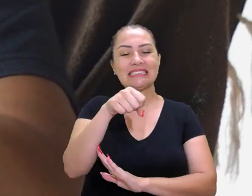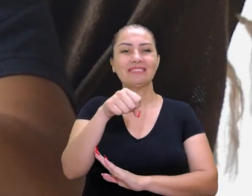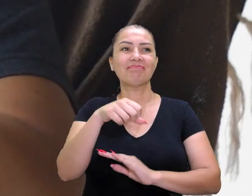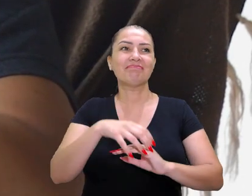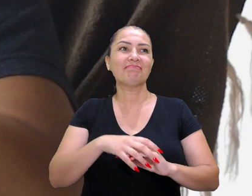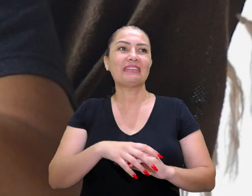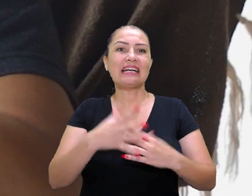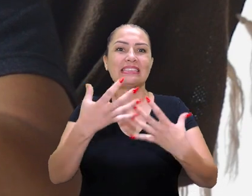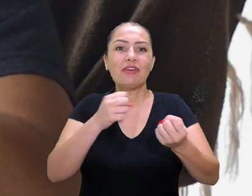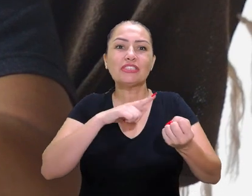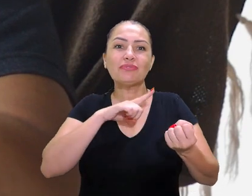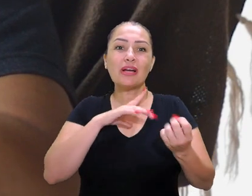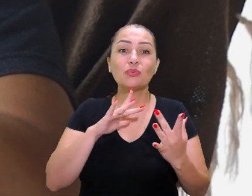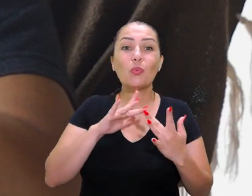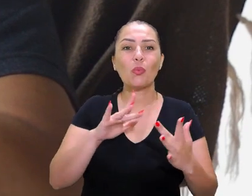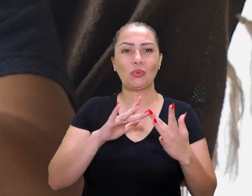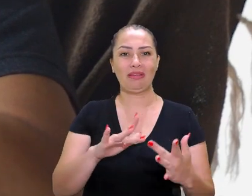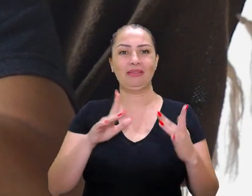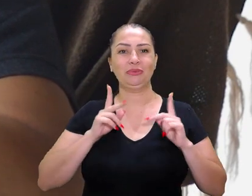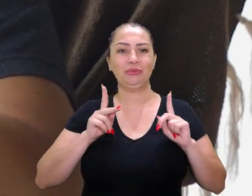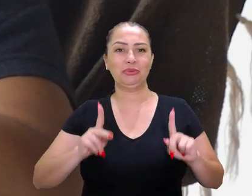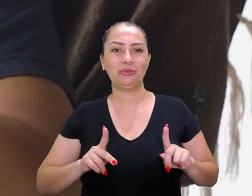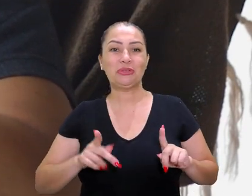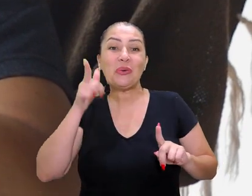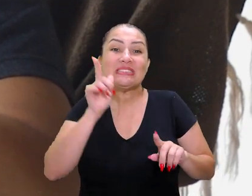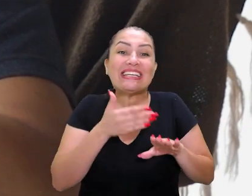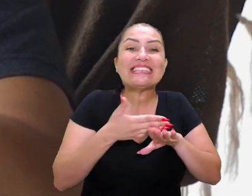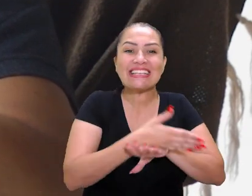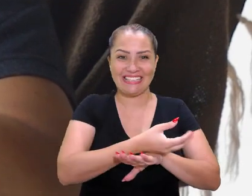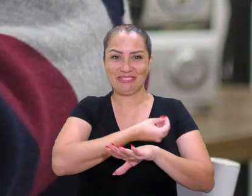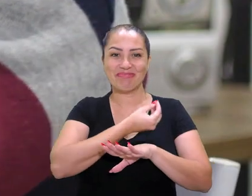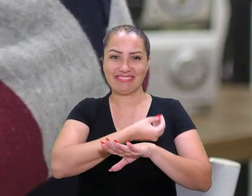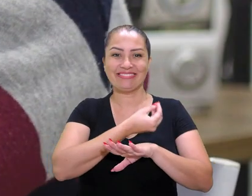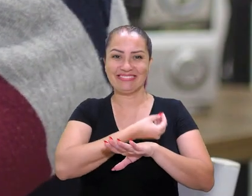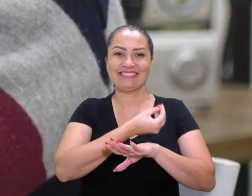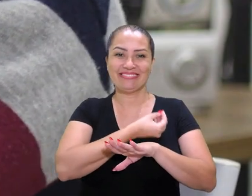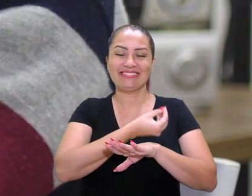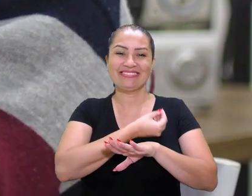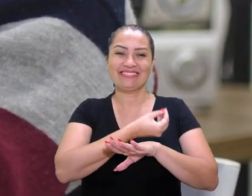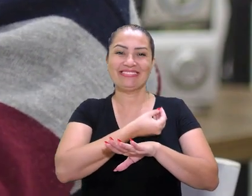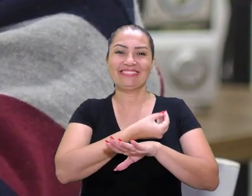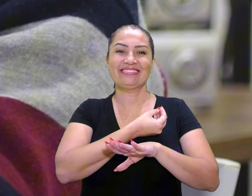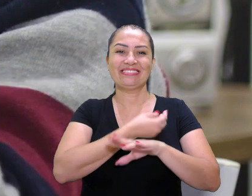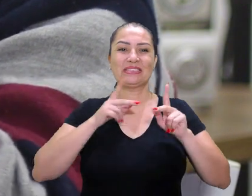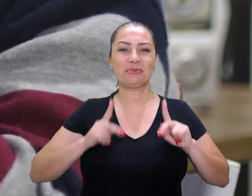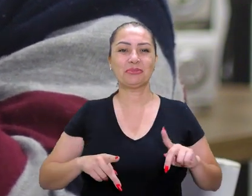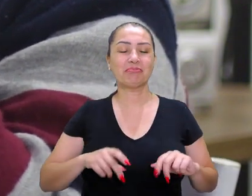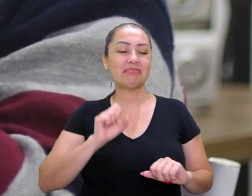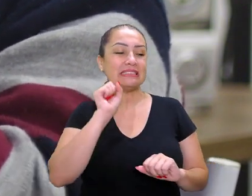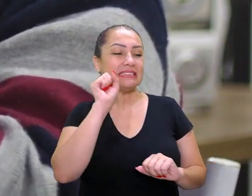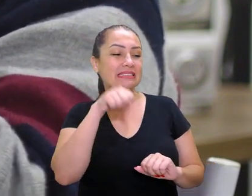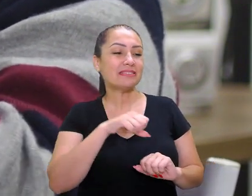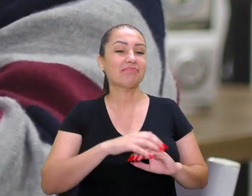contato com o público e entrar na vida das pessoas. E era incrível aquela senhorinha ali